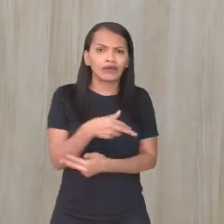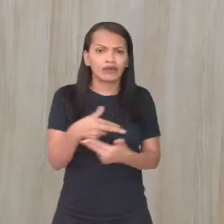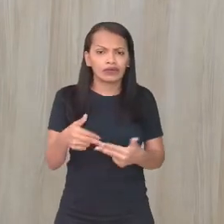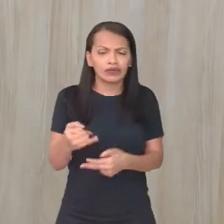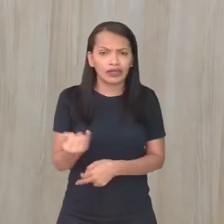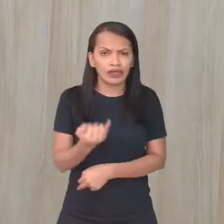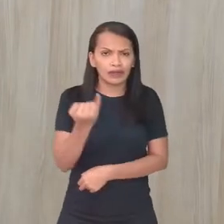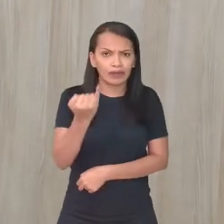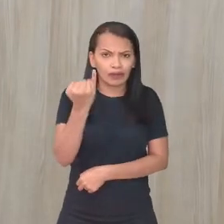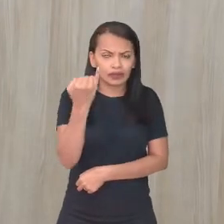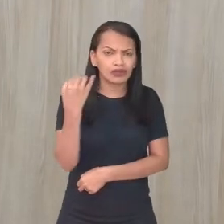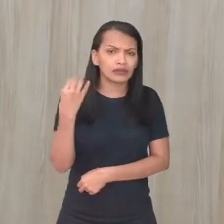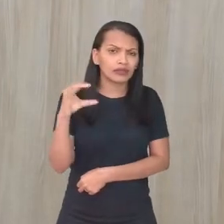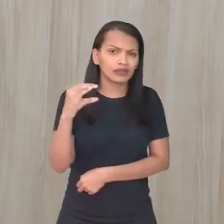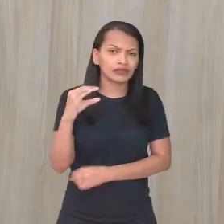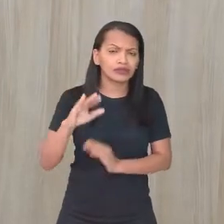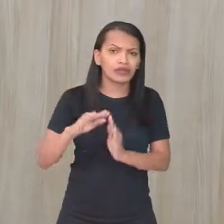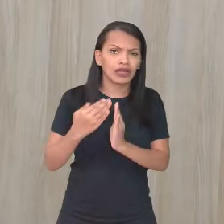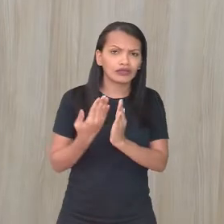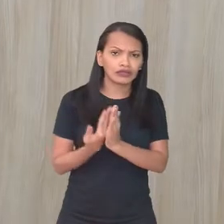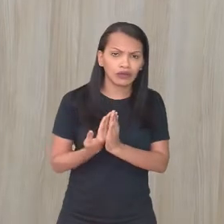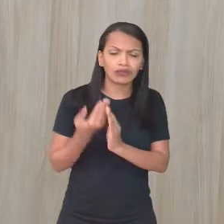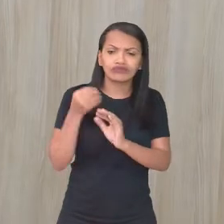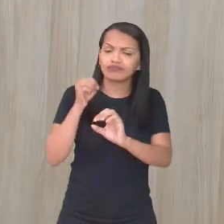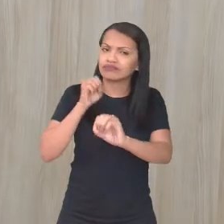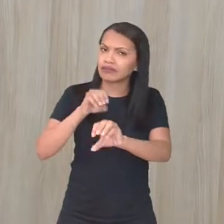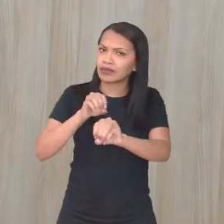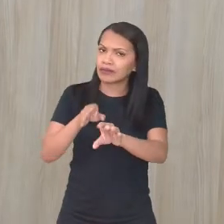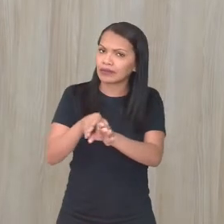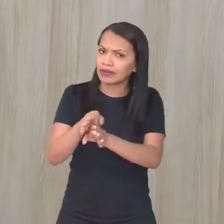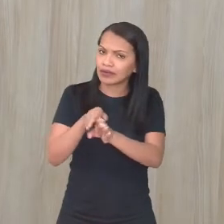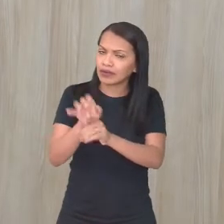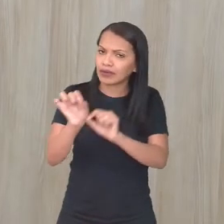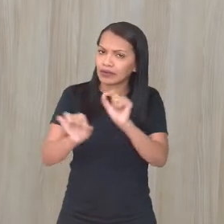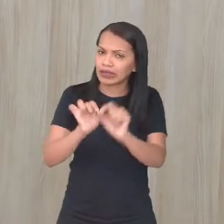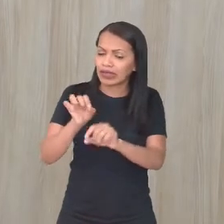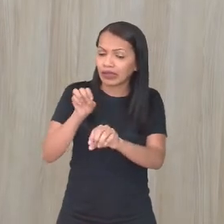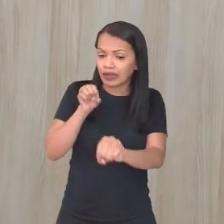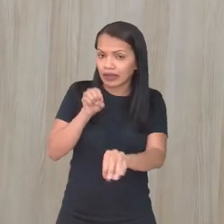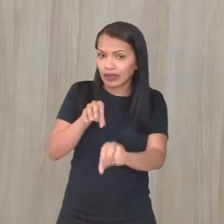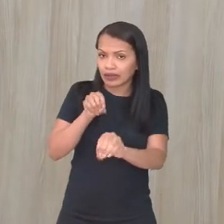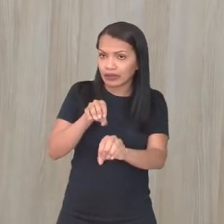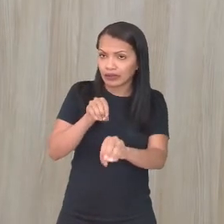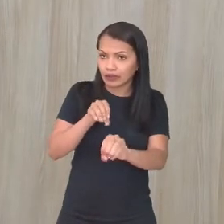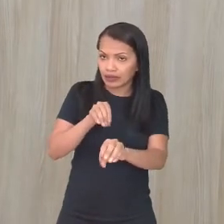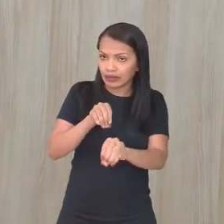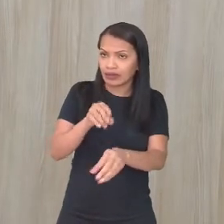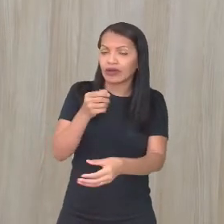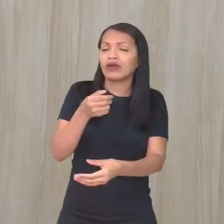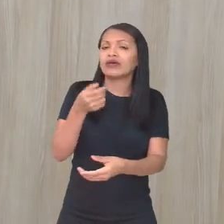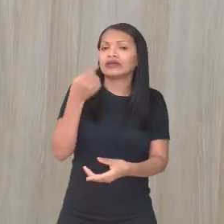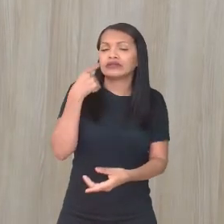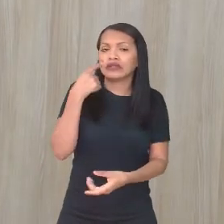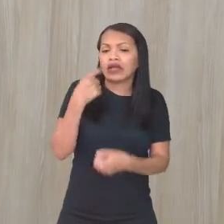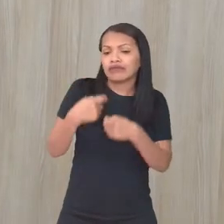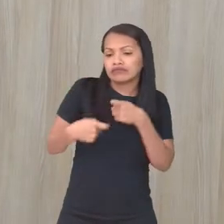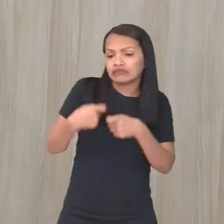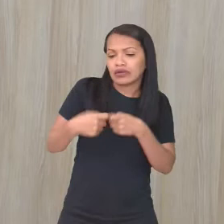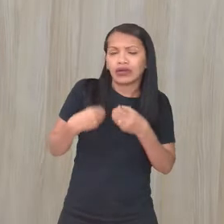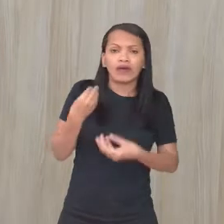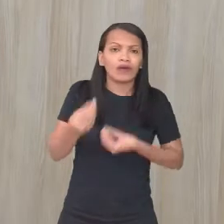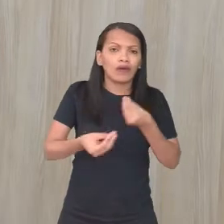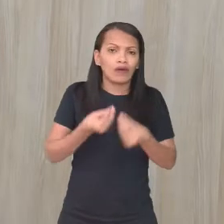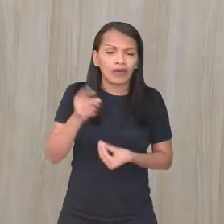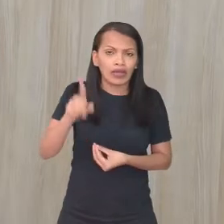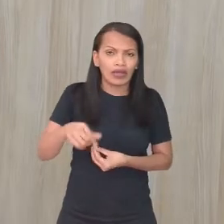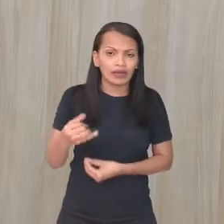debatendo nas ciências, nas escolas, a respeito da educação afetiva e sexual. Como é algo